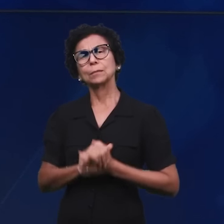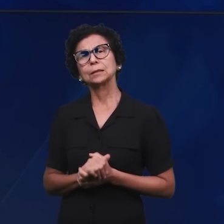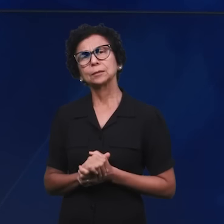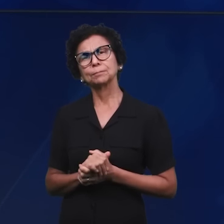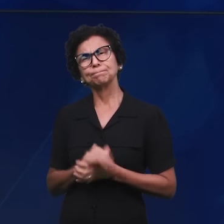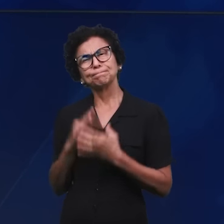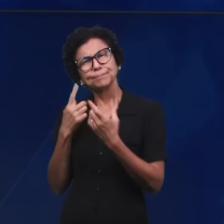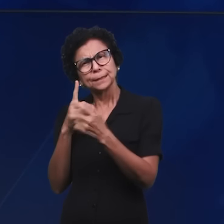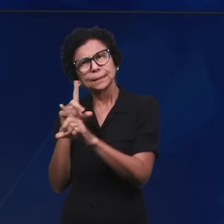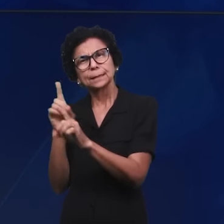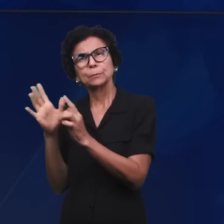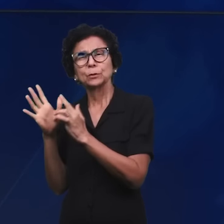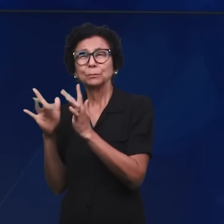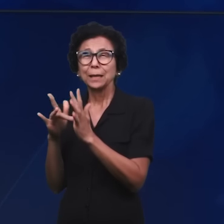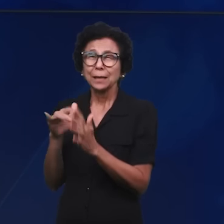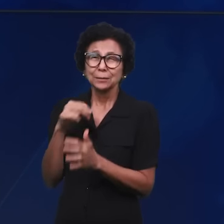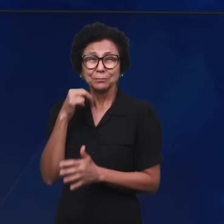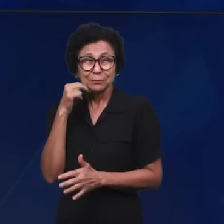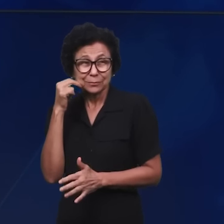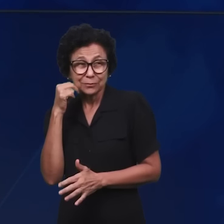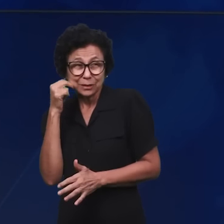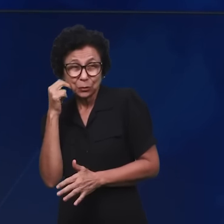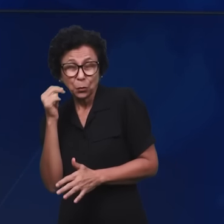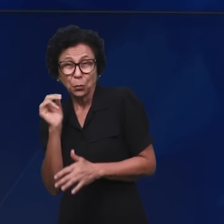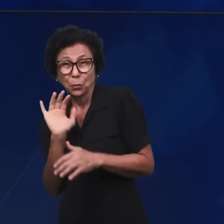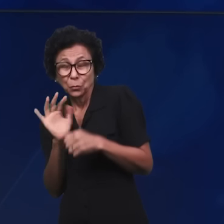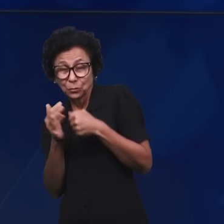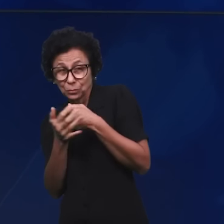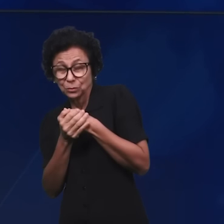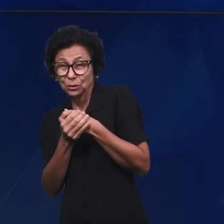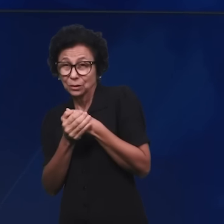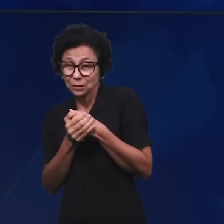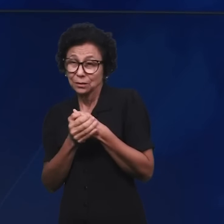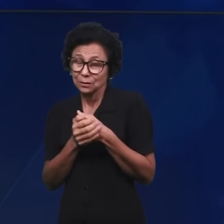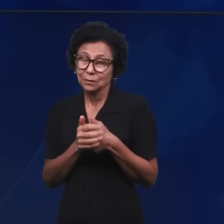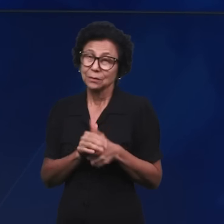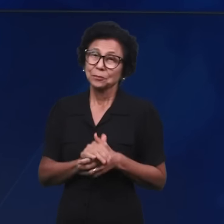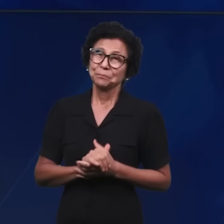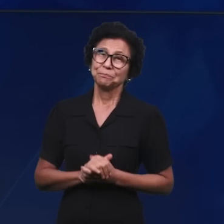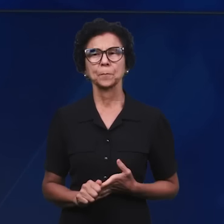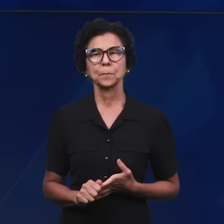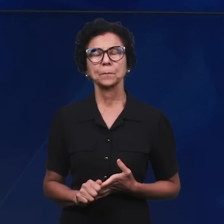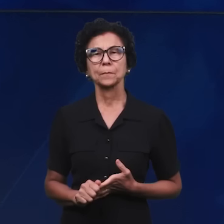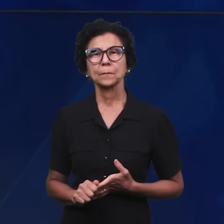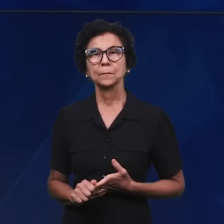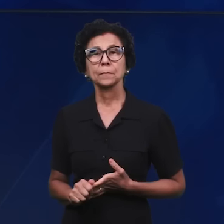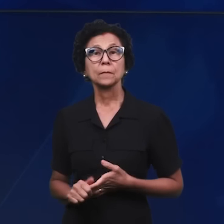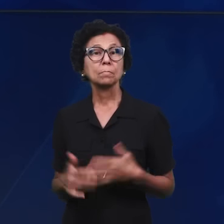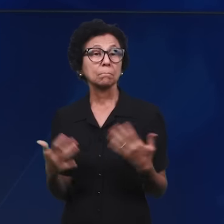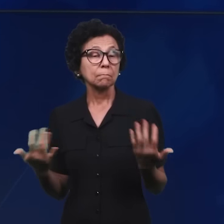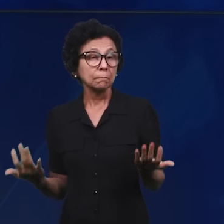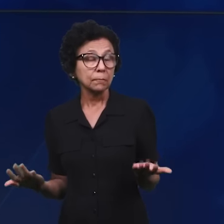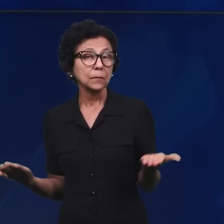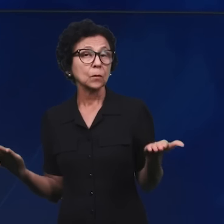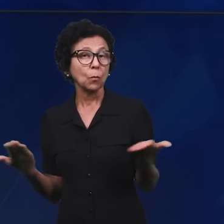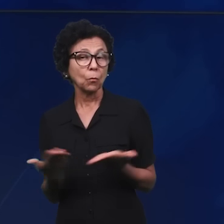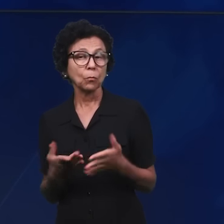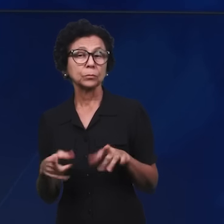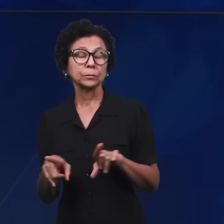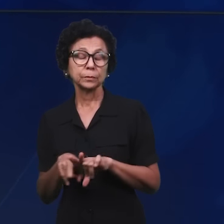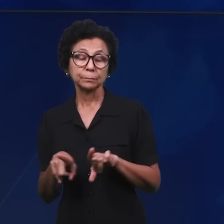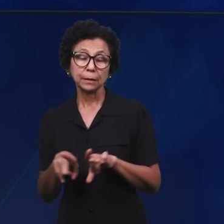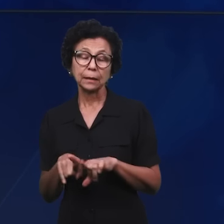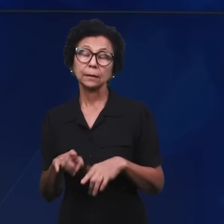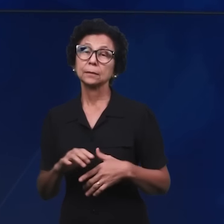meio envergonhados, meio escondidos. E muita gente ainda hoje se envergonha